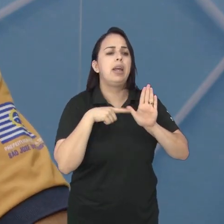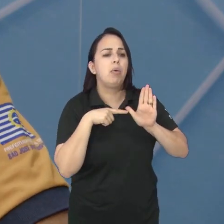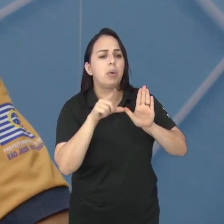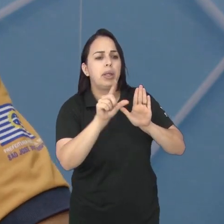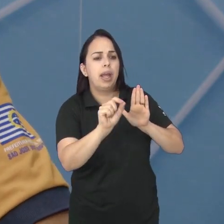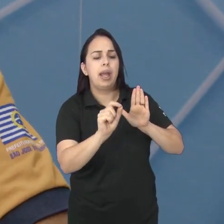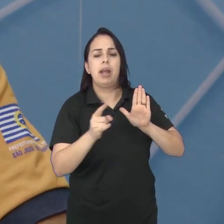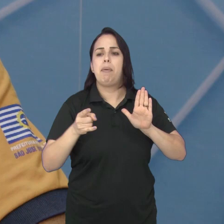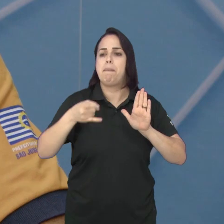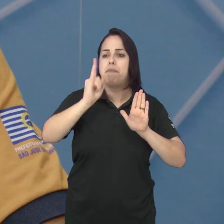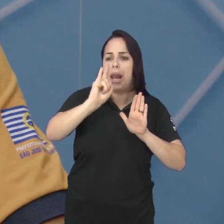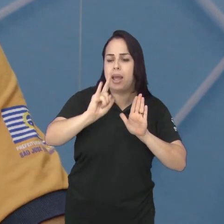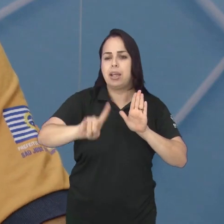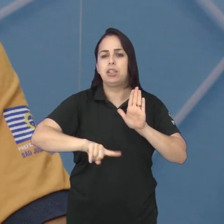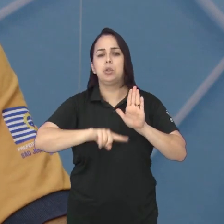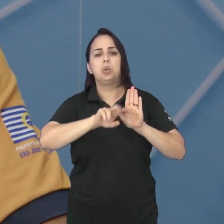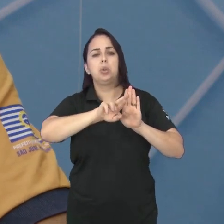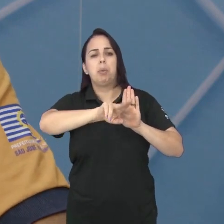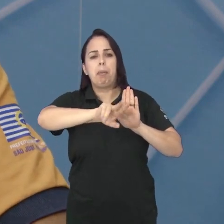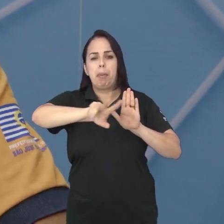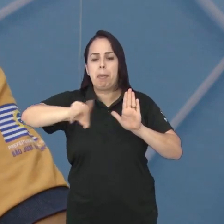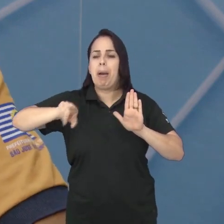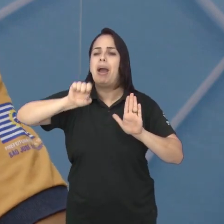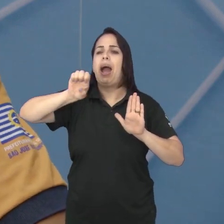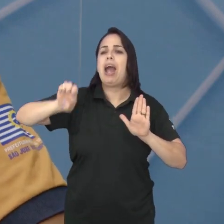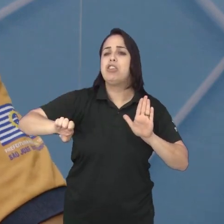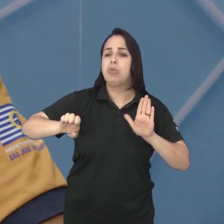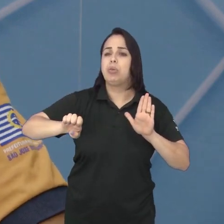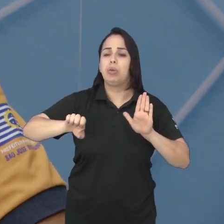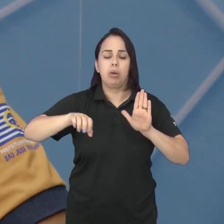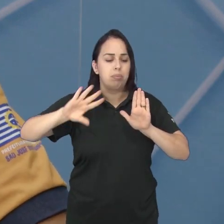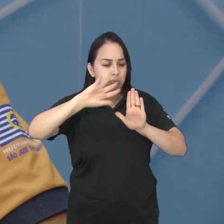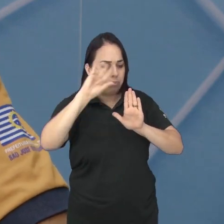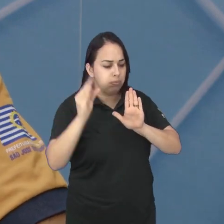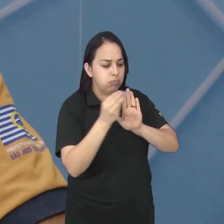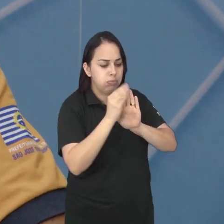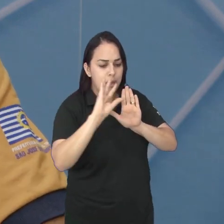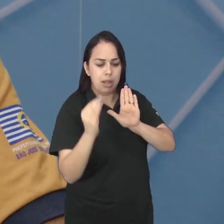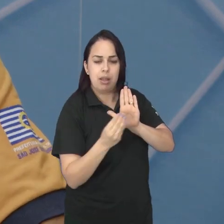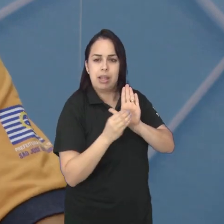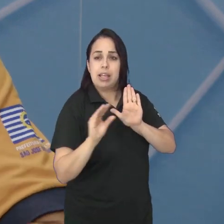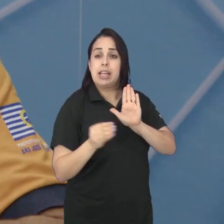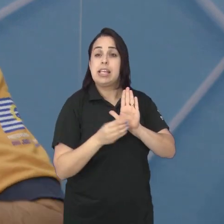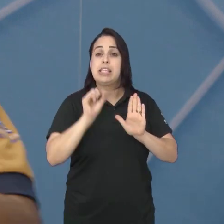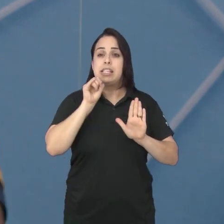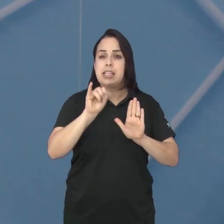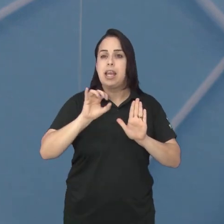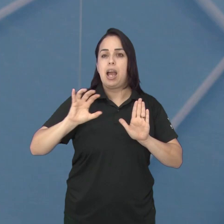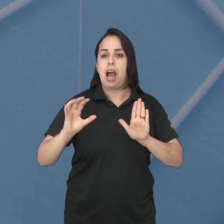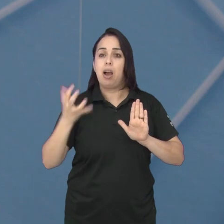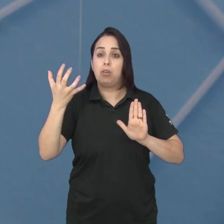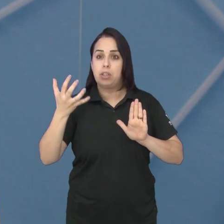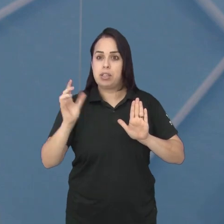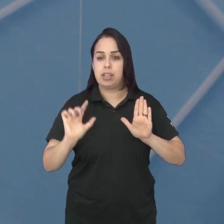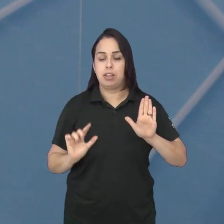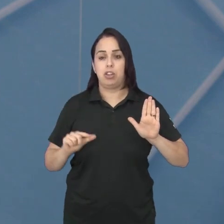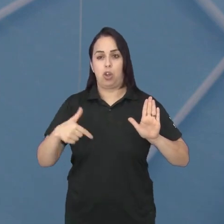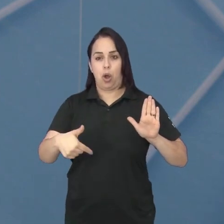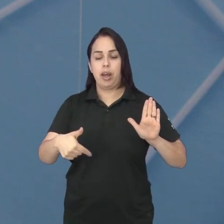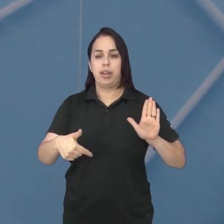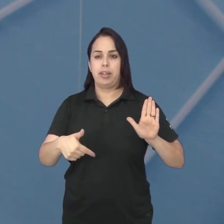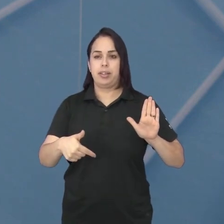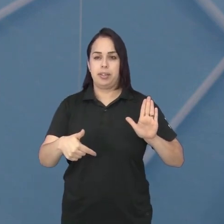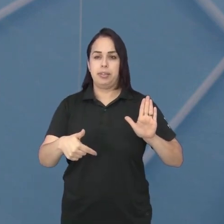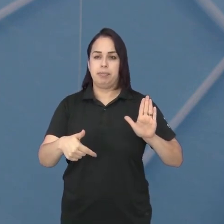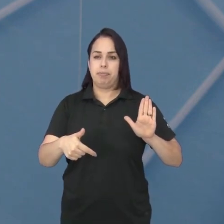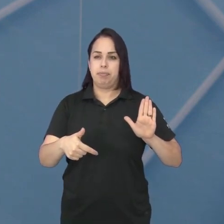disponível naquele local, de prédios públicos, né, toda a infraestrutura que tem, para que, se porventura tiver que fazer uma